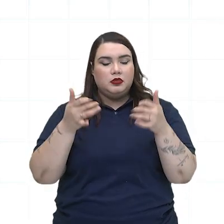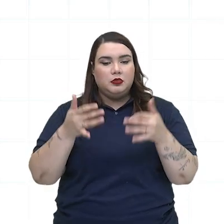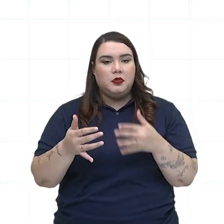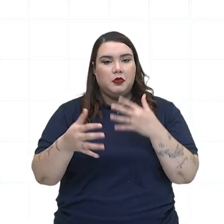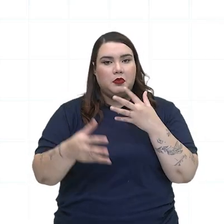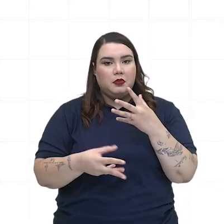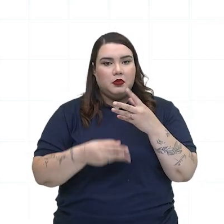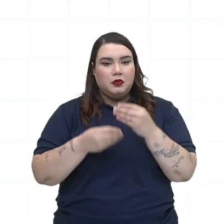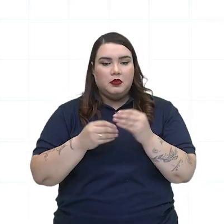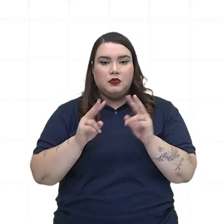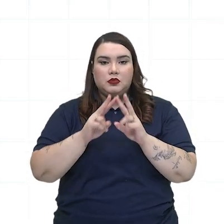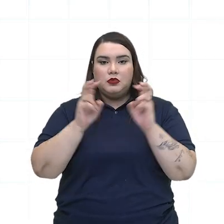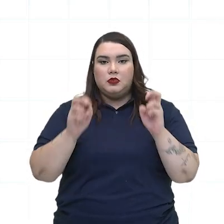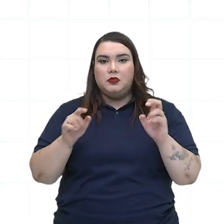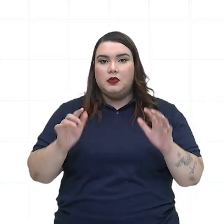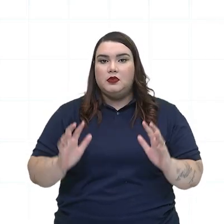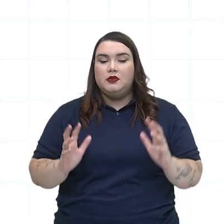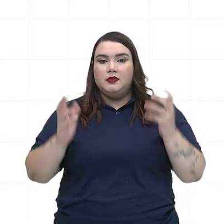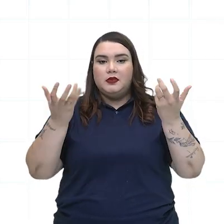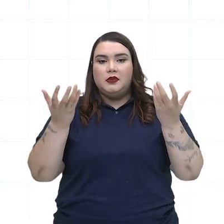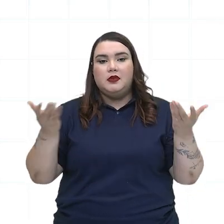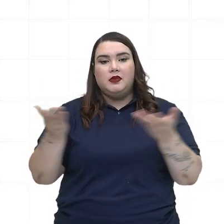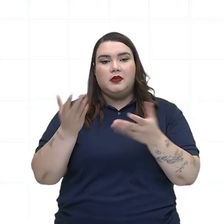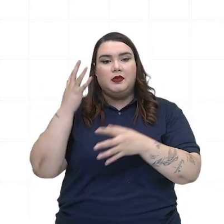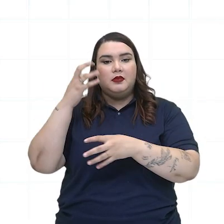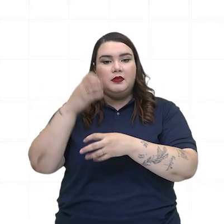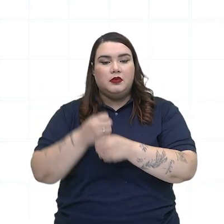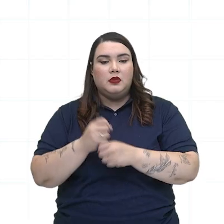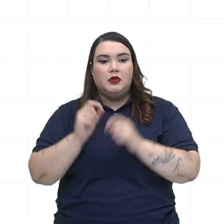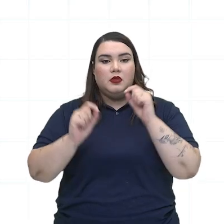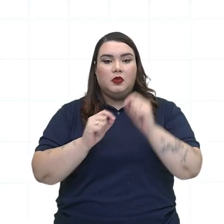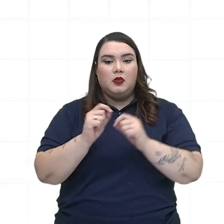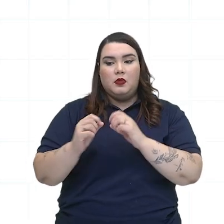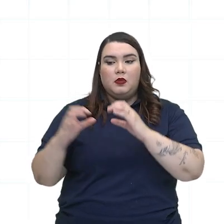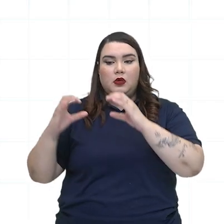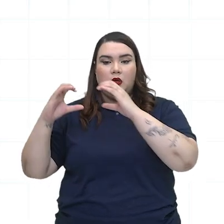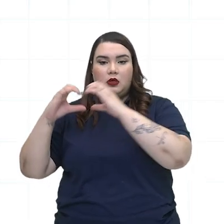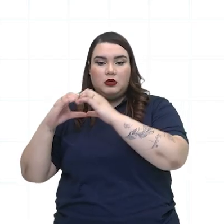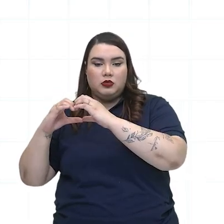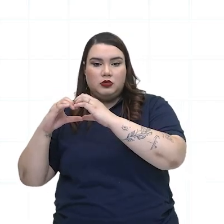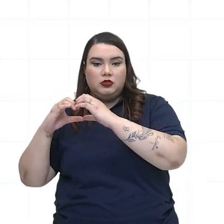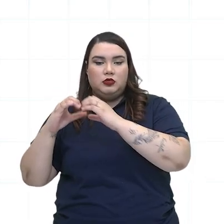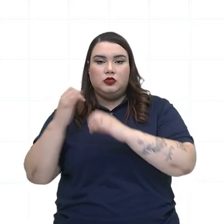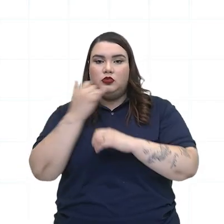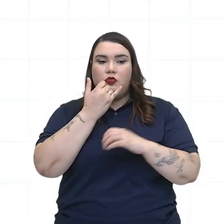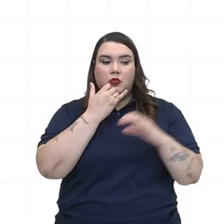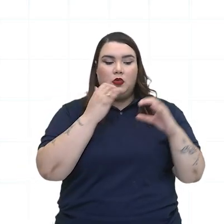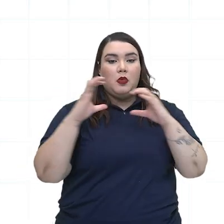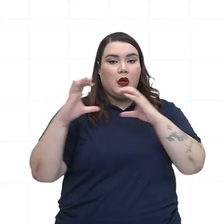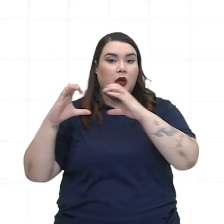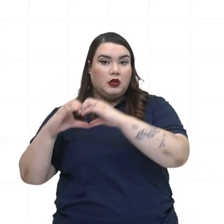festival, vamos relembrar que o Garantido e o Caprichoso, que eles surgiram lá em